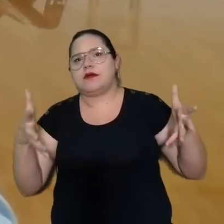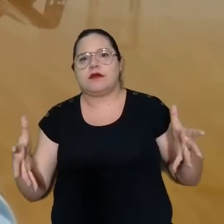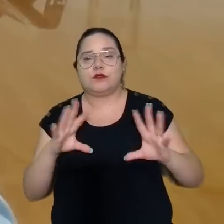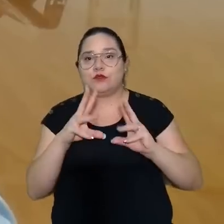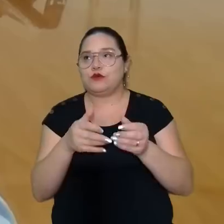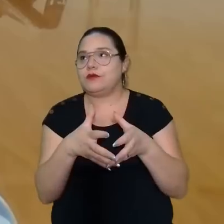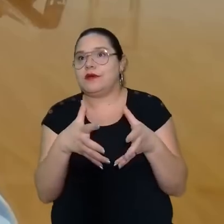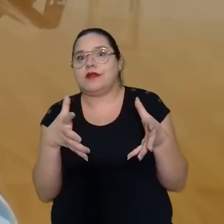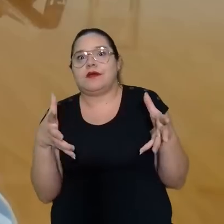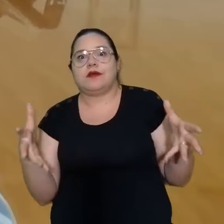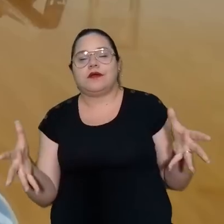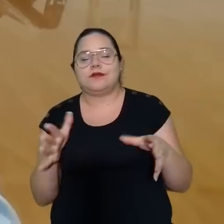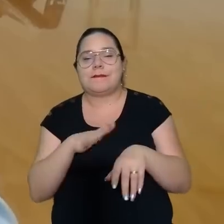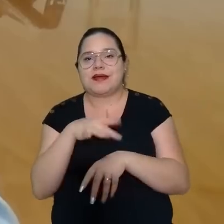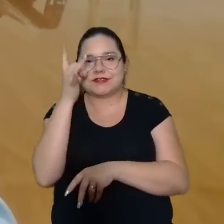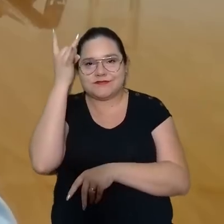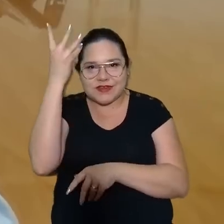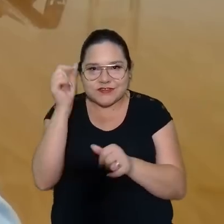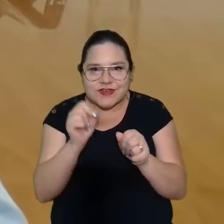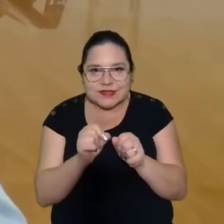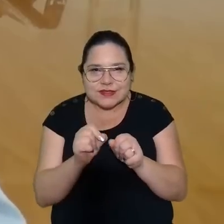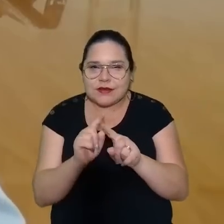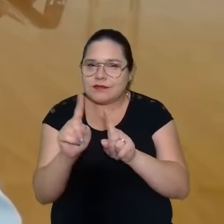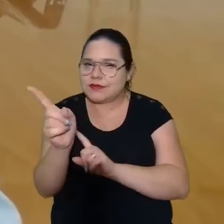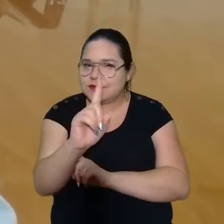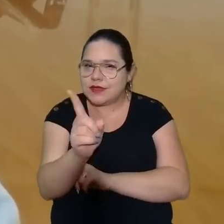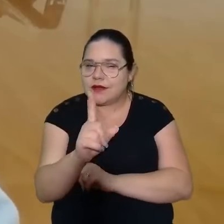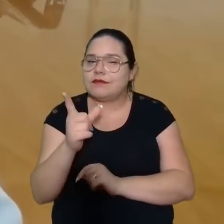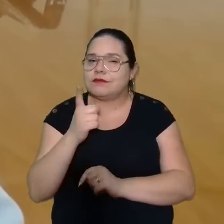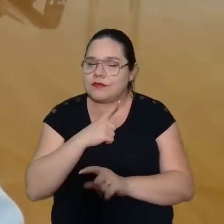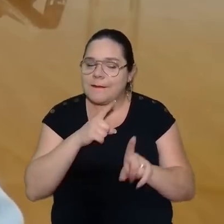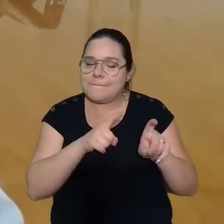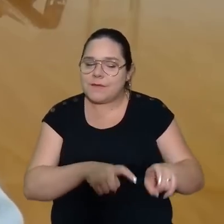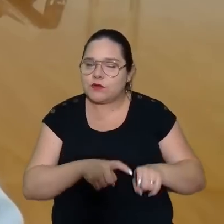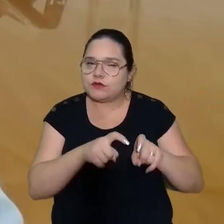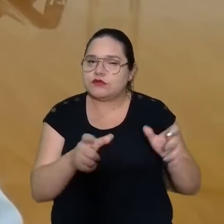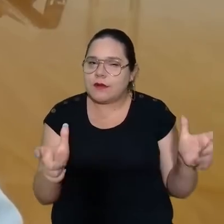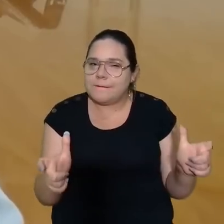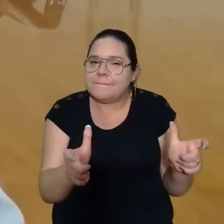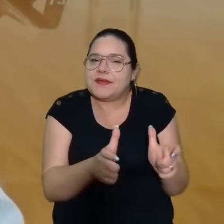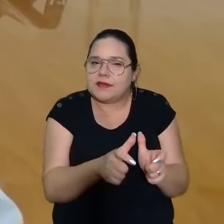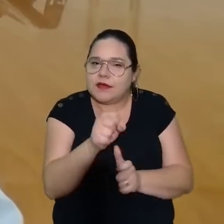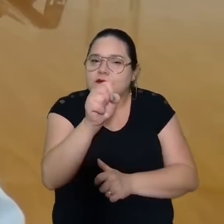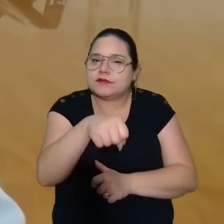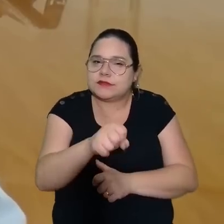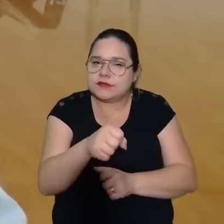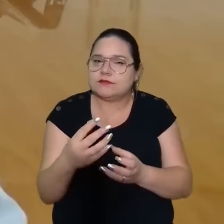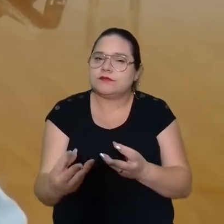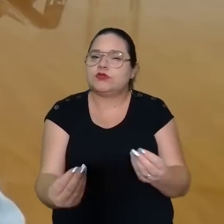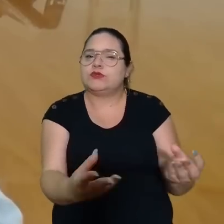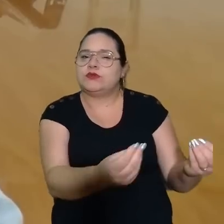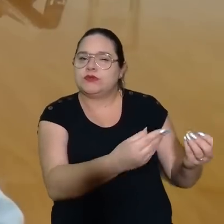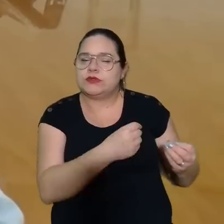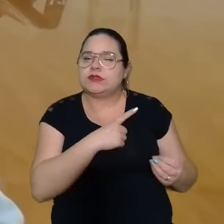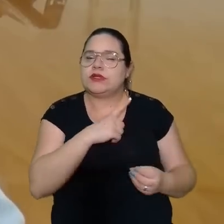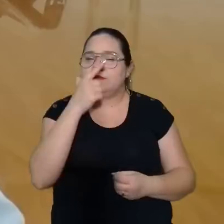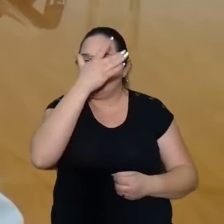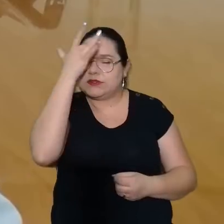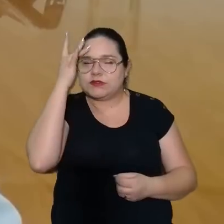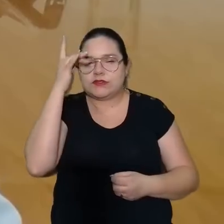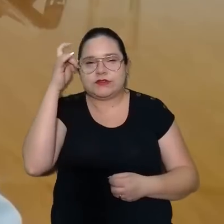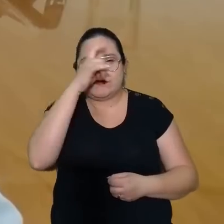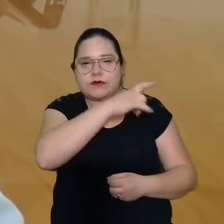tudo mais fácil de fazer, mas não é só isso. Nós temos muita gente pequena, né, que tem dificuldade de acesso a uma internet